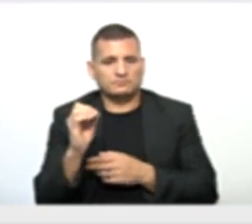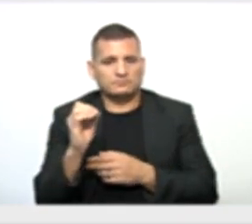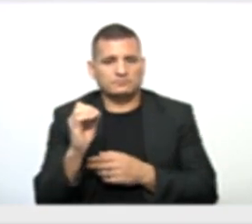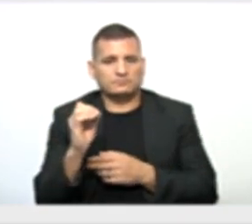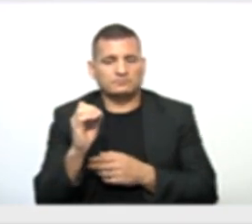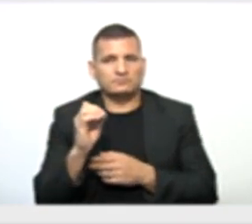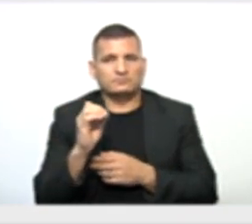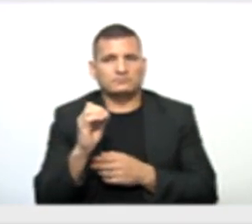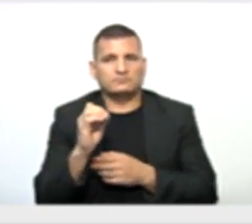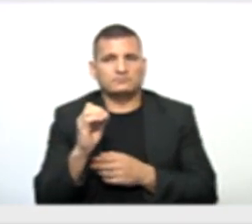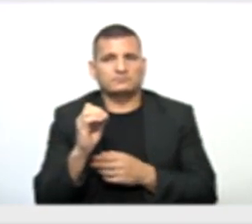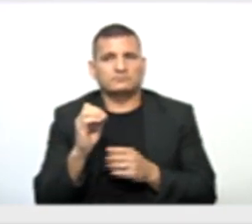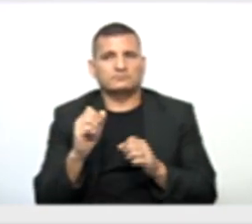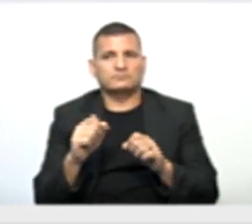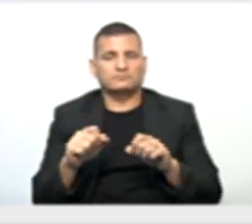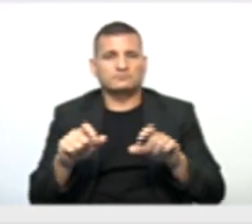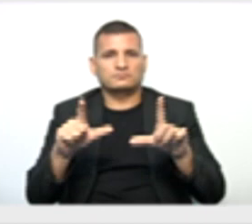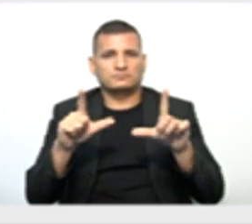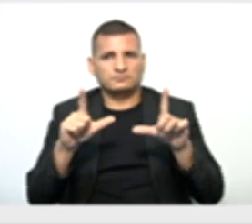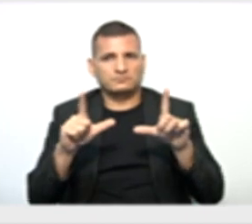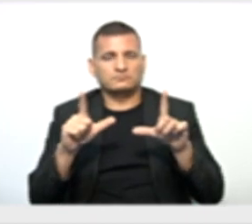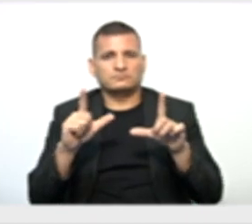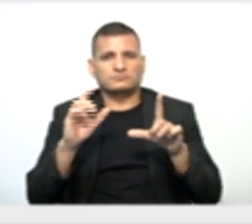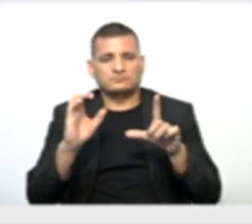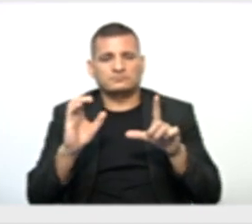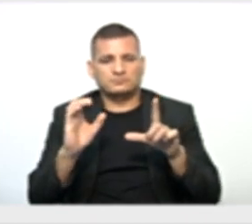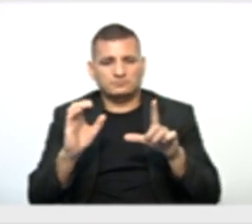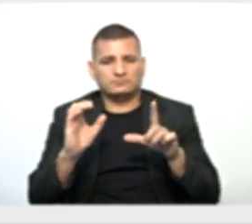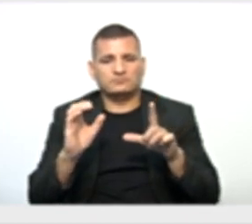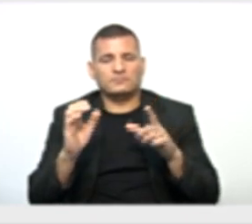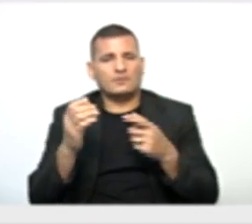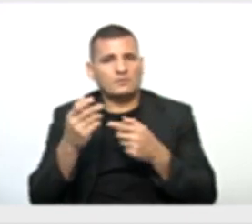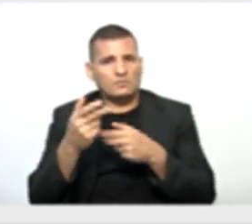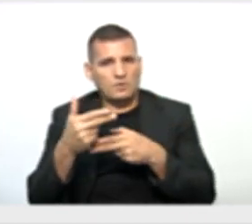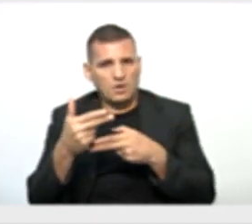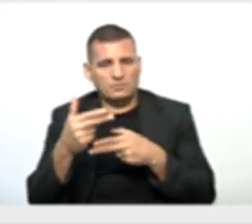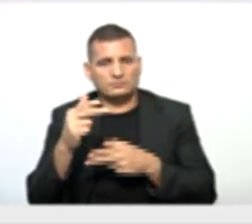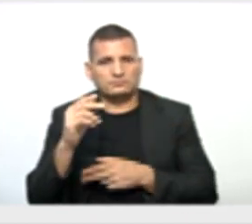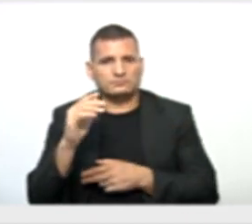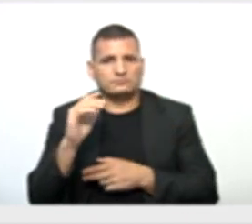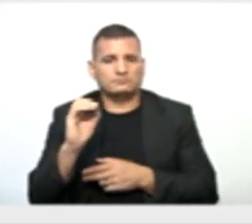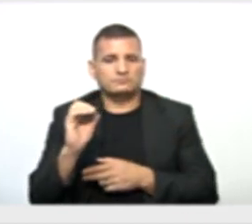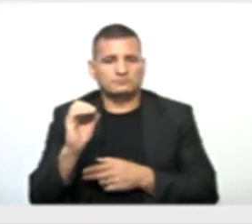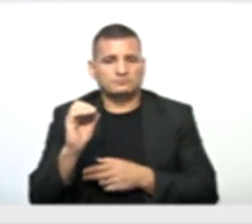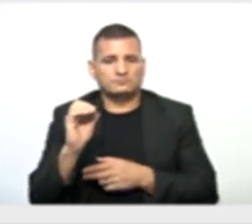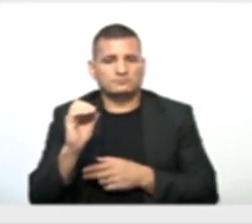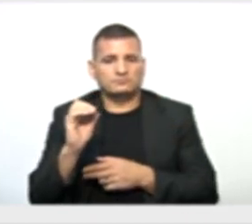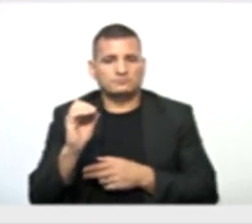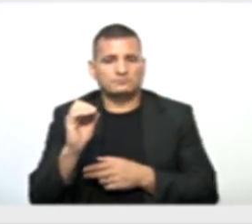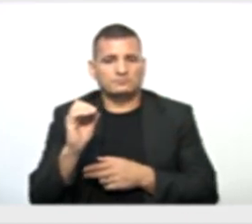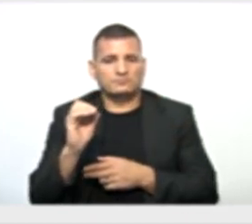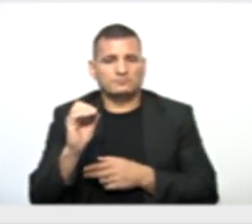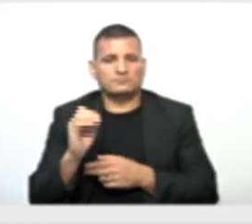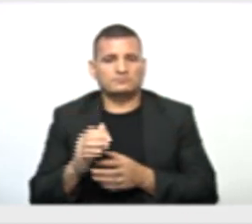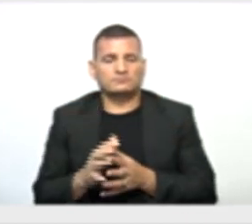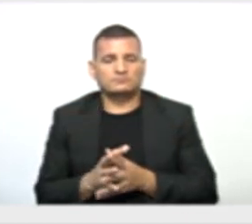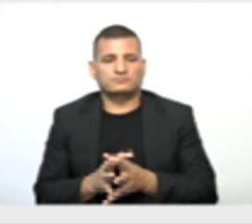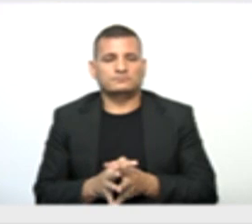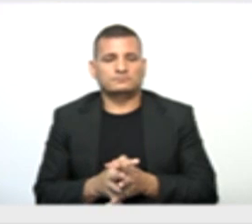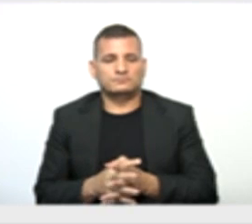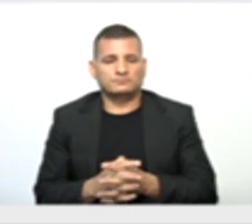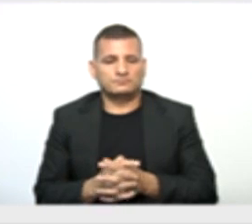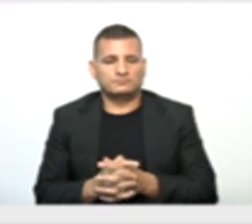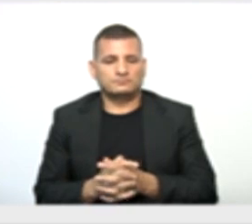print C é igual a 0. Então vamos executar de novo.